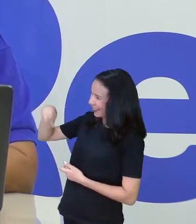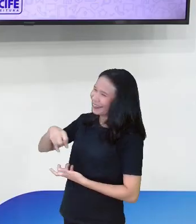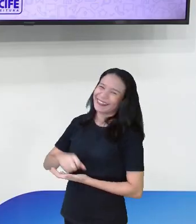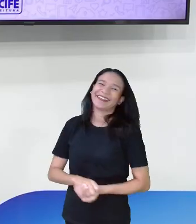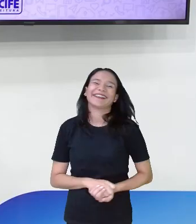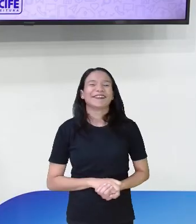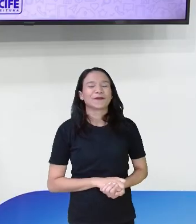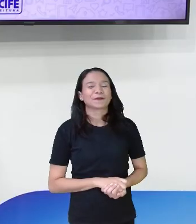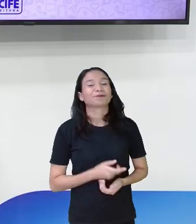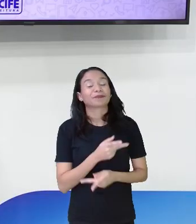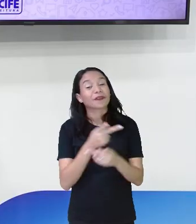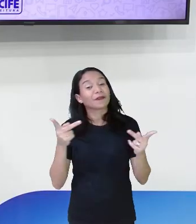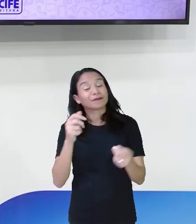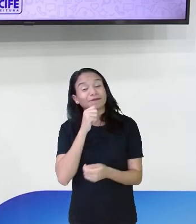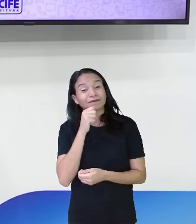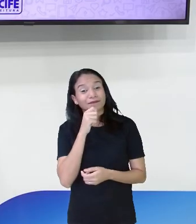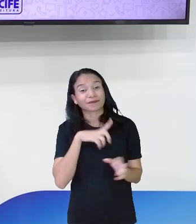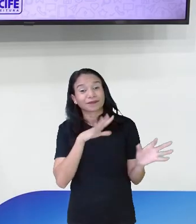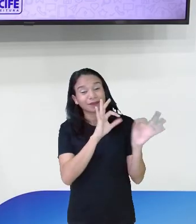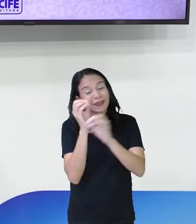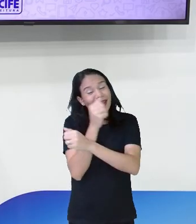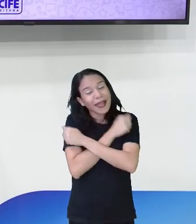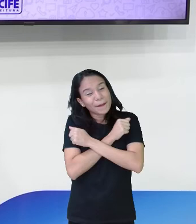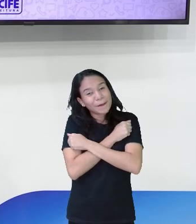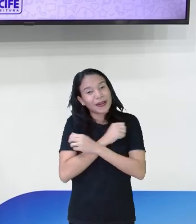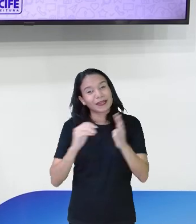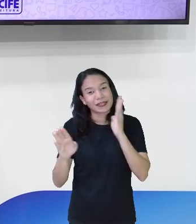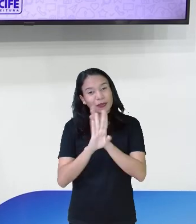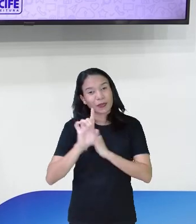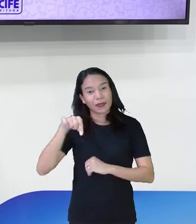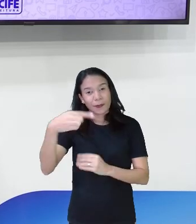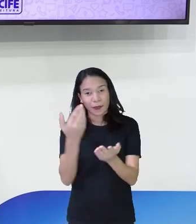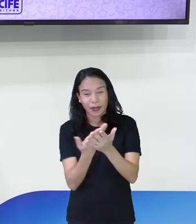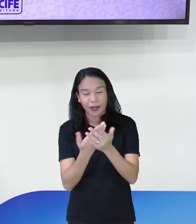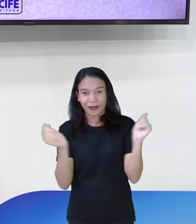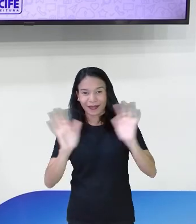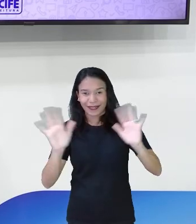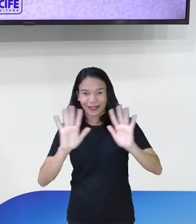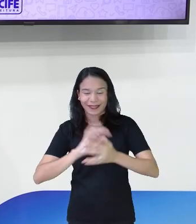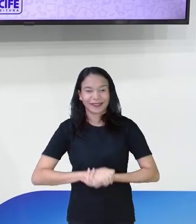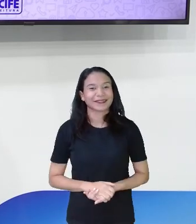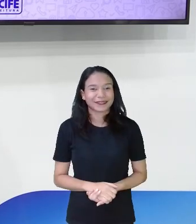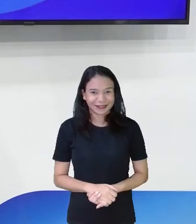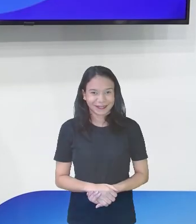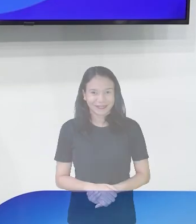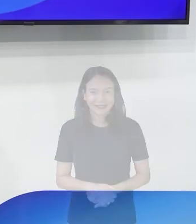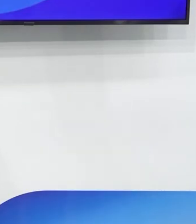certeza. Para vocês que estão aí, nosso forte abraço. Nos encontramos na próxima aula. Tchau, tchau.